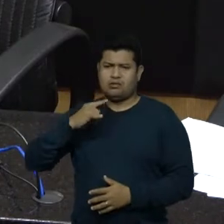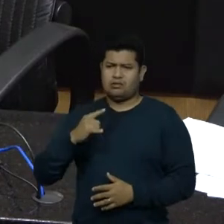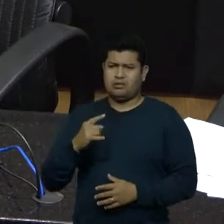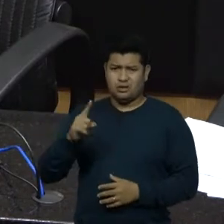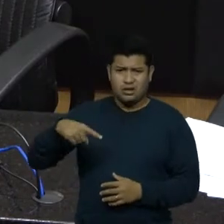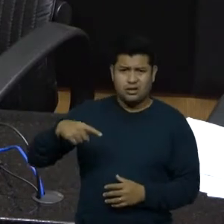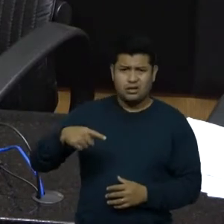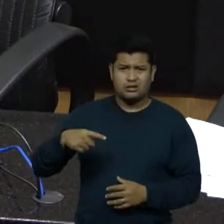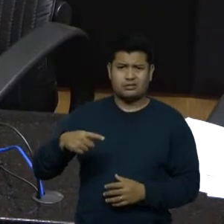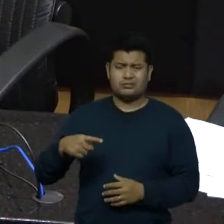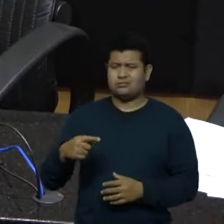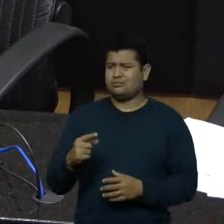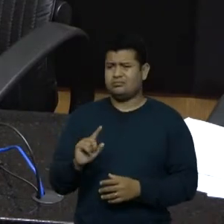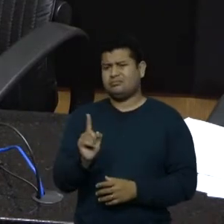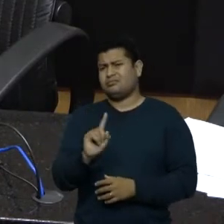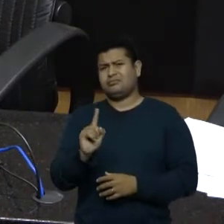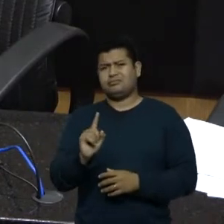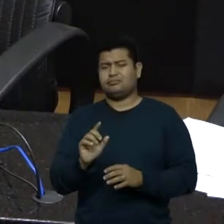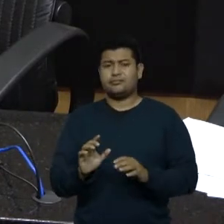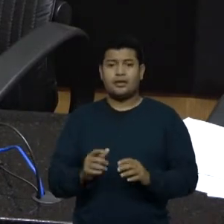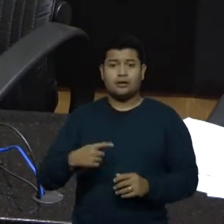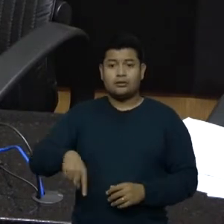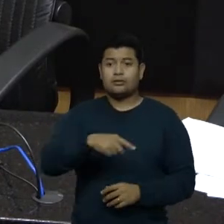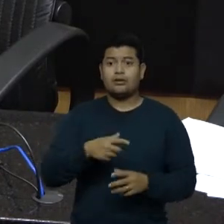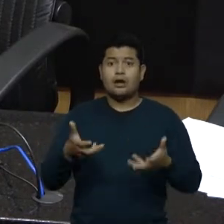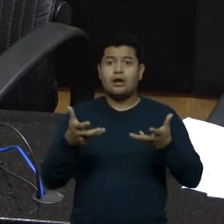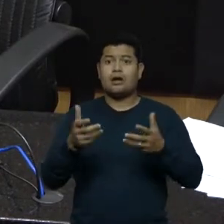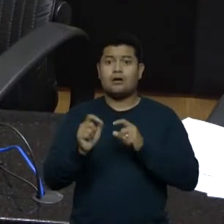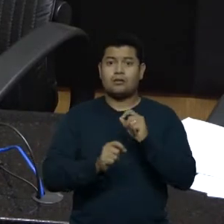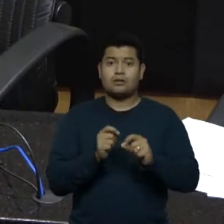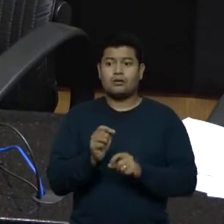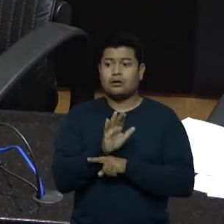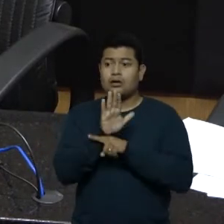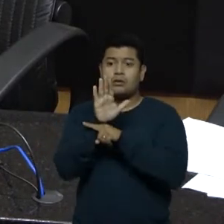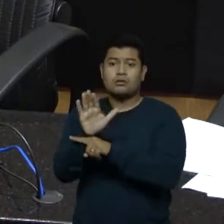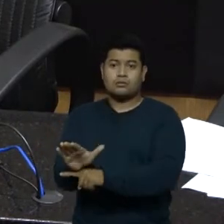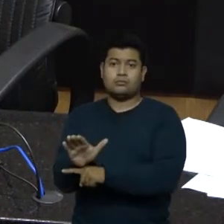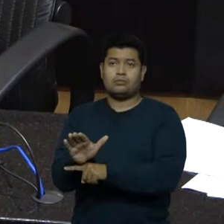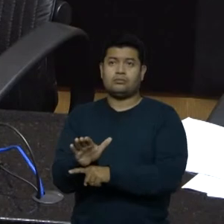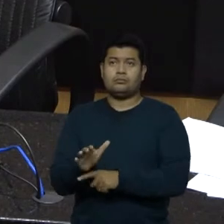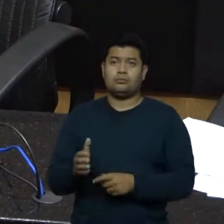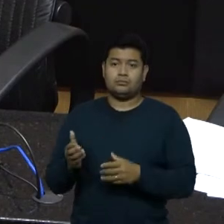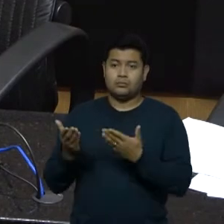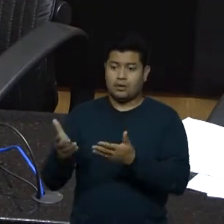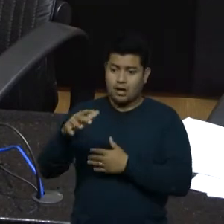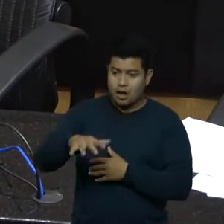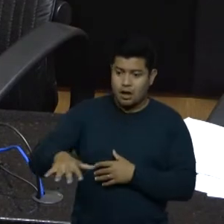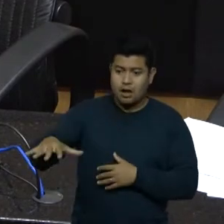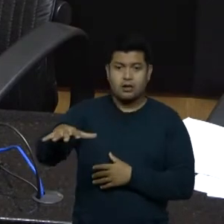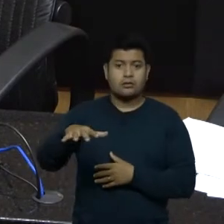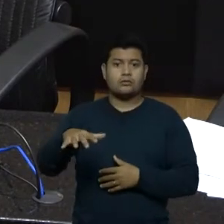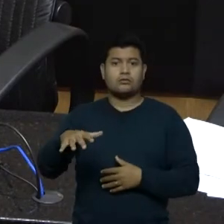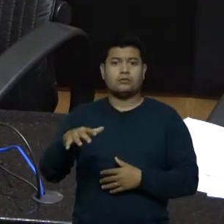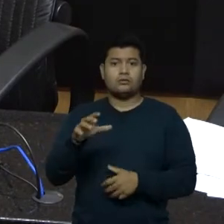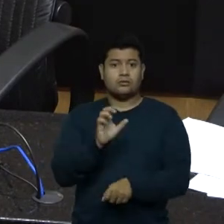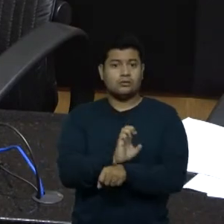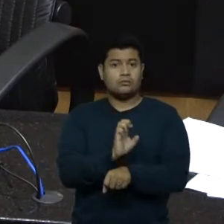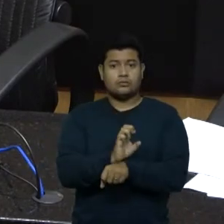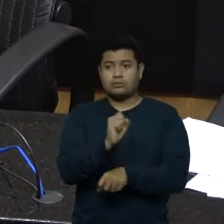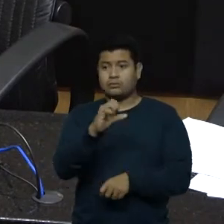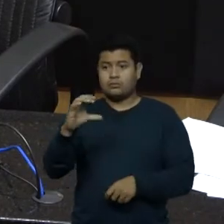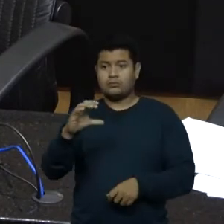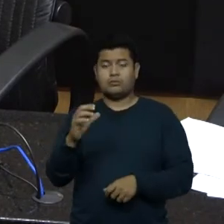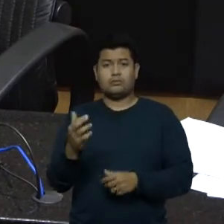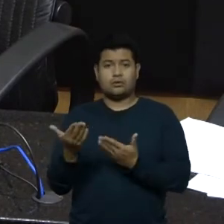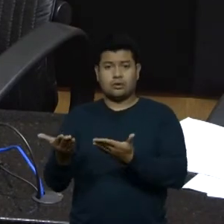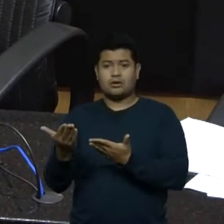nada disso o que nós pretendemos é auxiliar um um setor Catarinense que foi